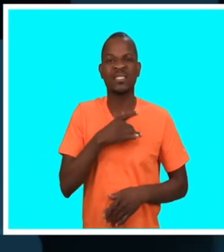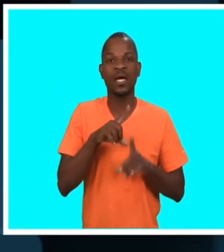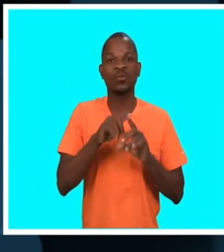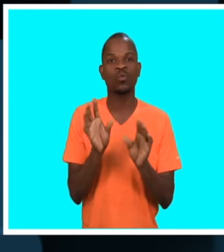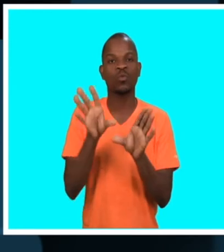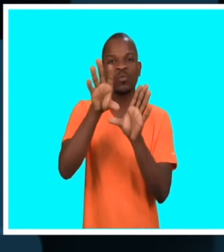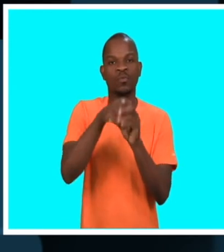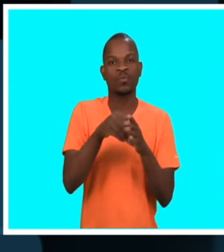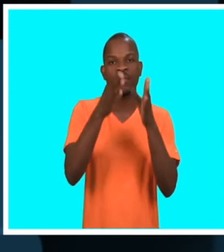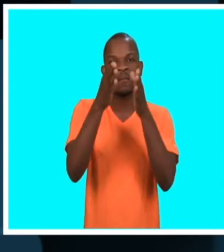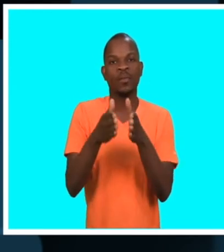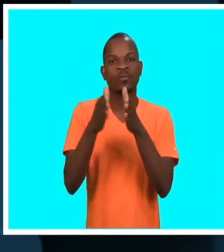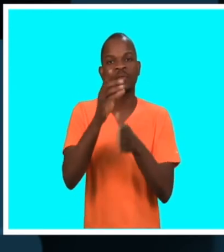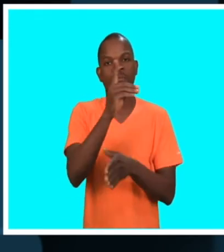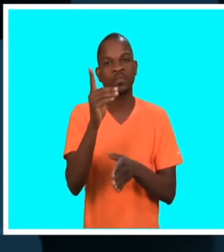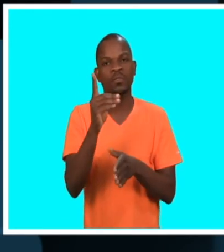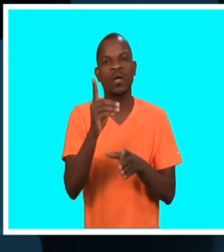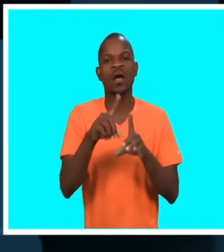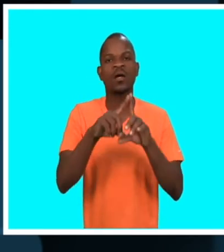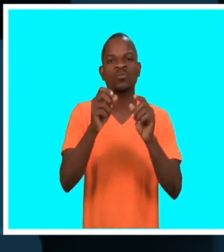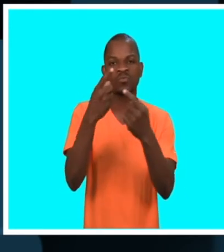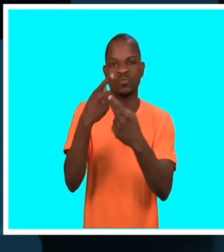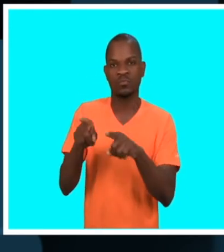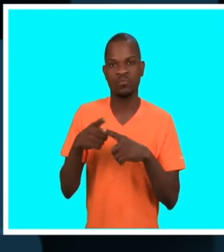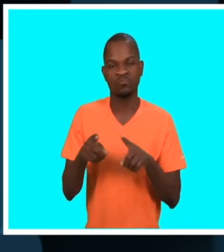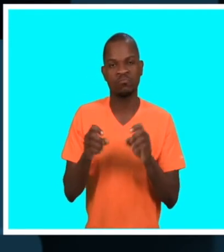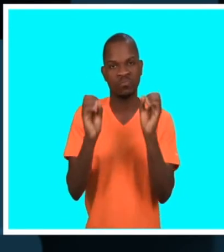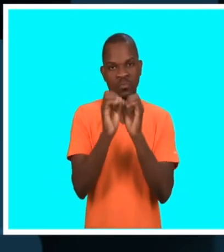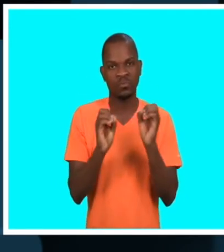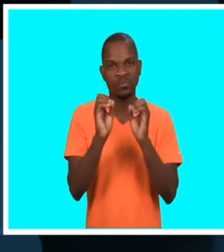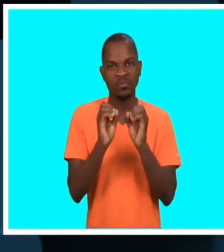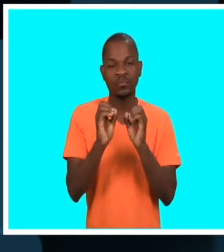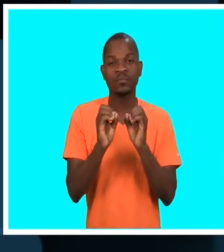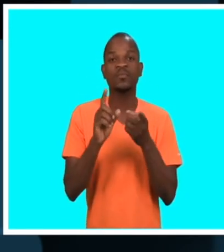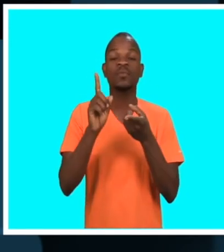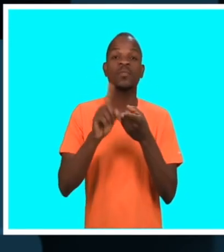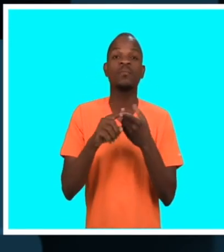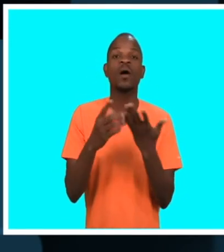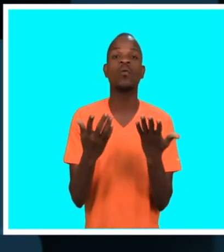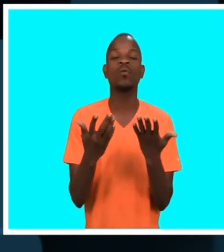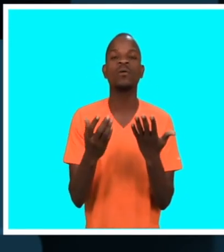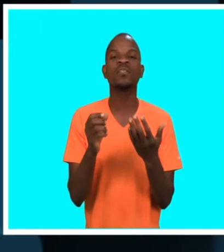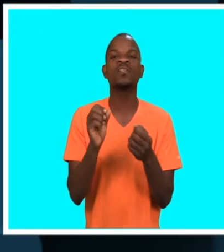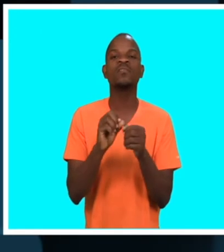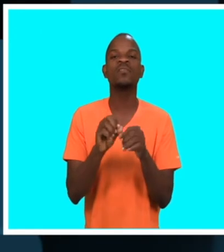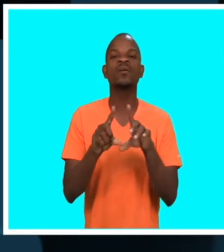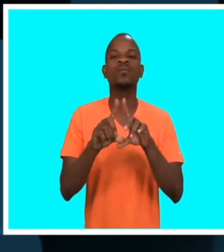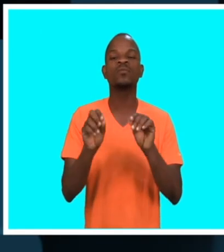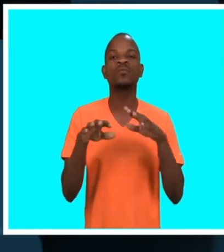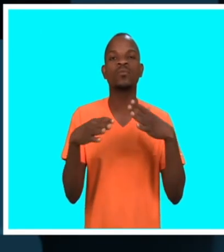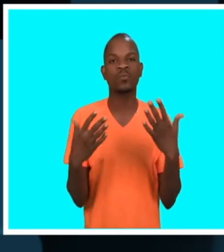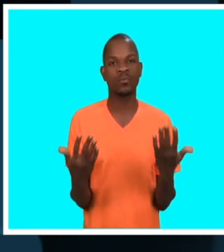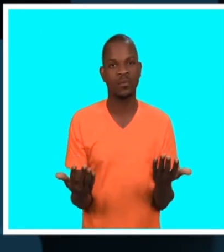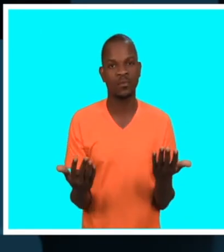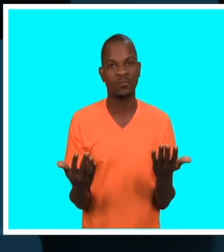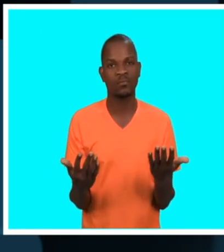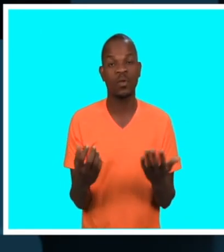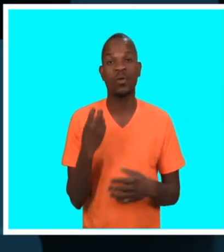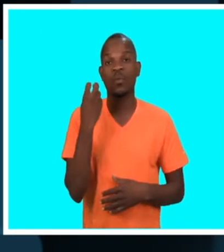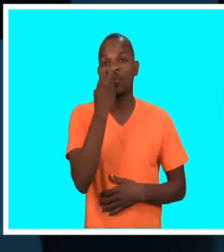dentro daquilo que são as diversas atividades. Então, o que está se tratando aqui é exatamente encontrar mecanismos,